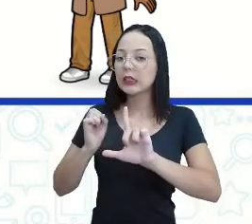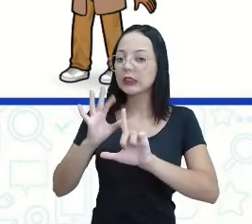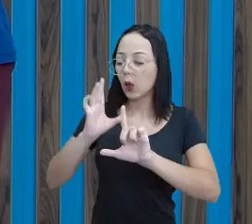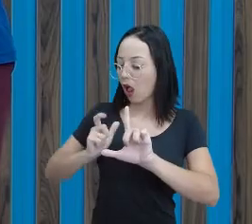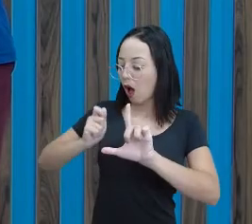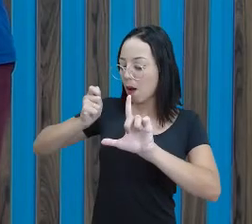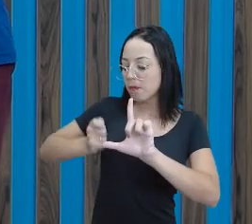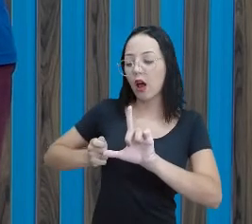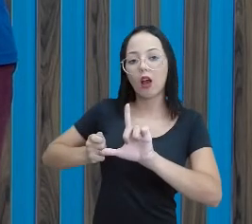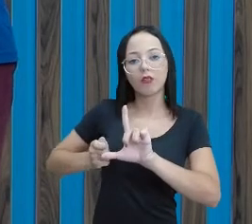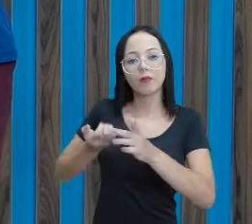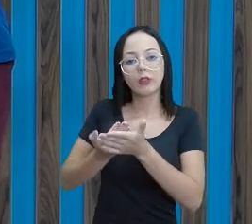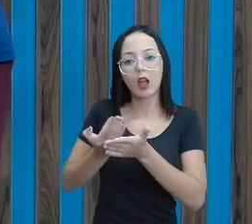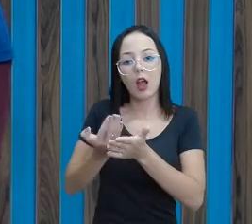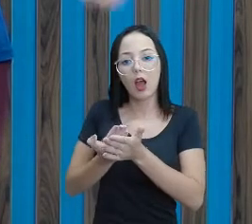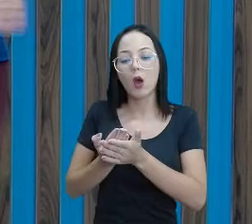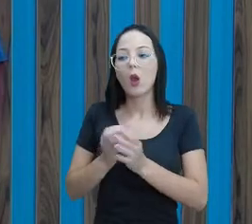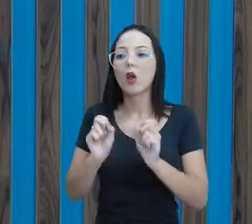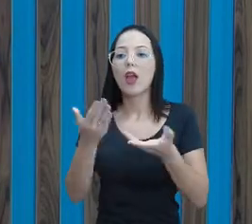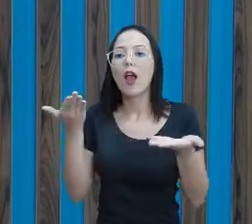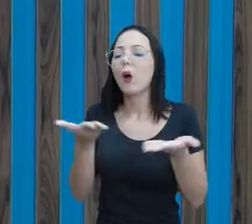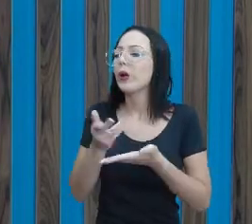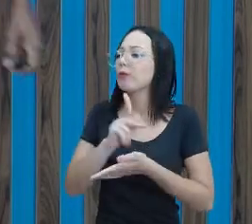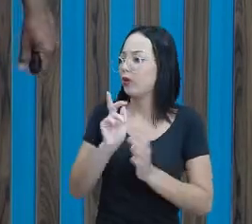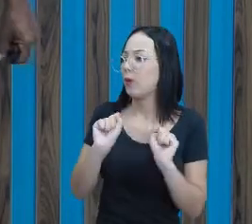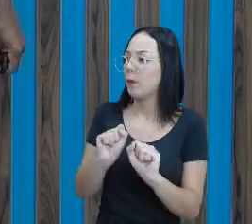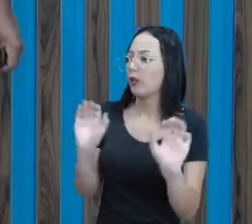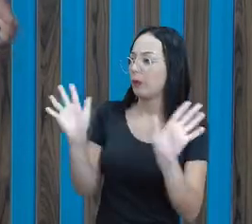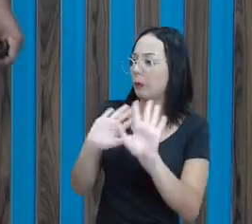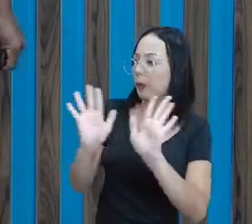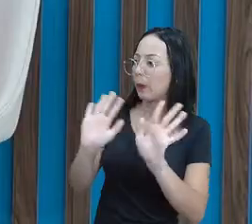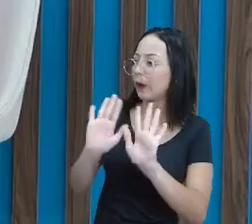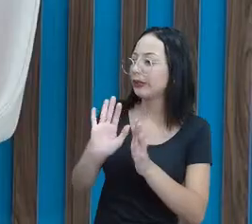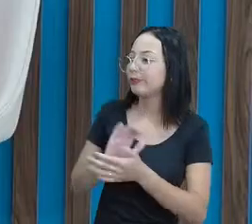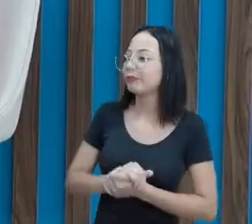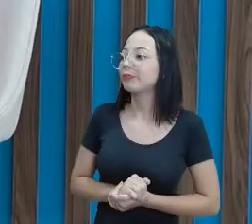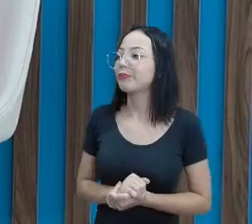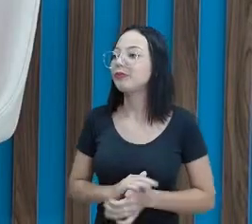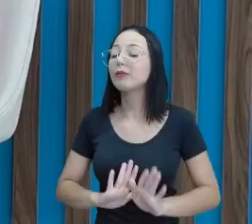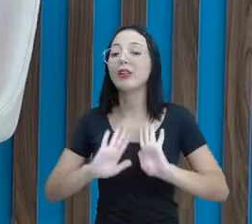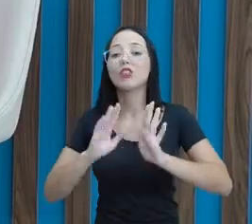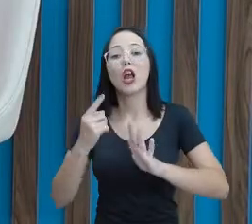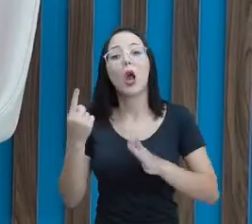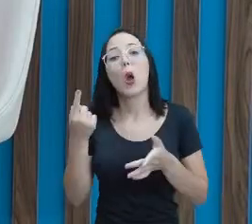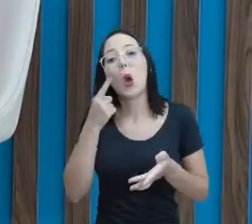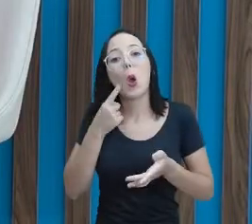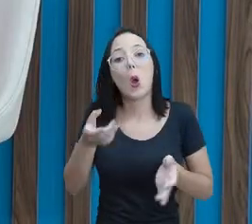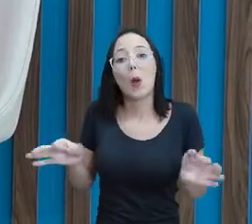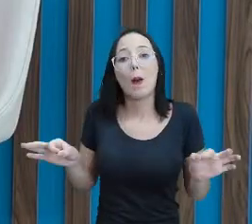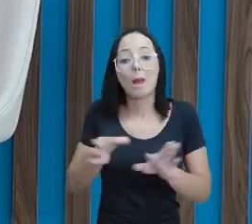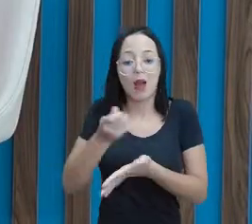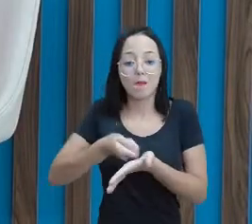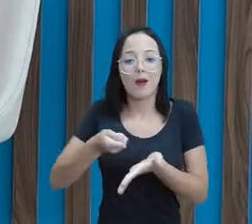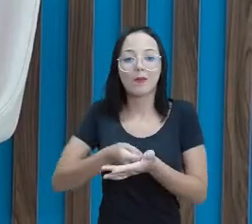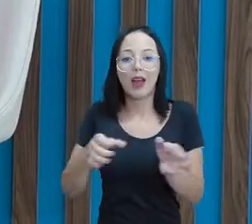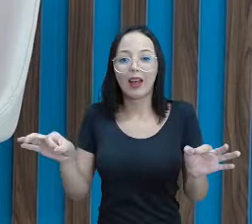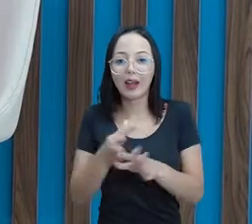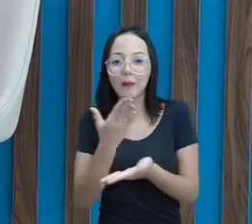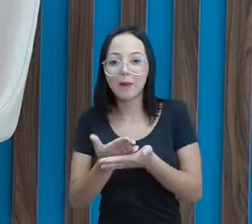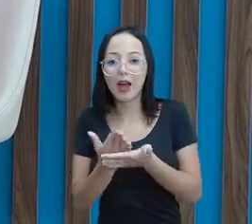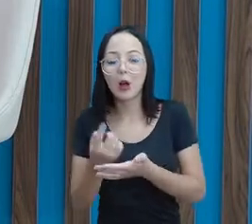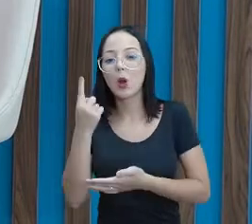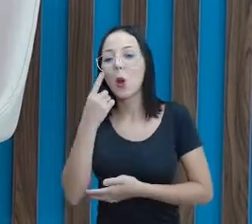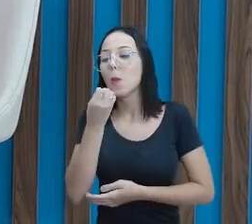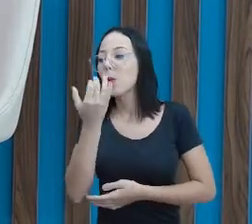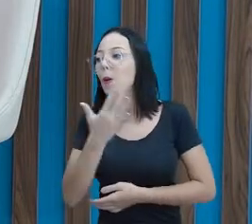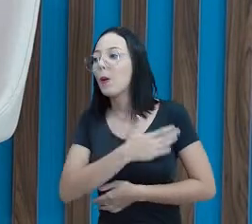essa aula aqui. Professor Gil, se despeça aí, por favor, que o pessoal da produção já está dizendo para mim. Eita, tá colocando pressão em mim aqui também. Galera, sempre é um prazer